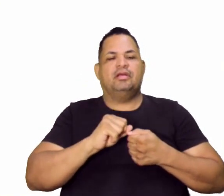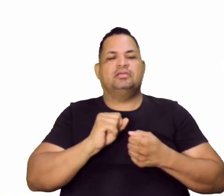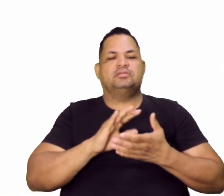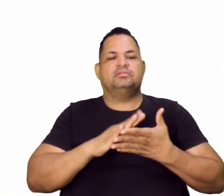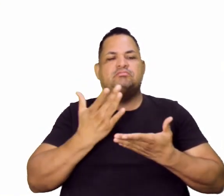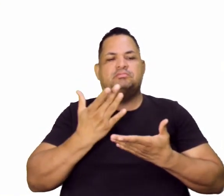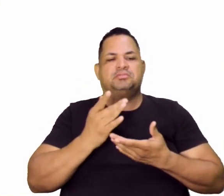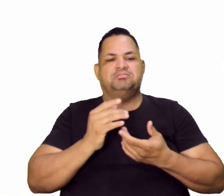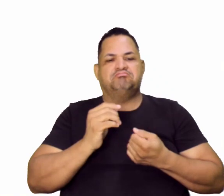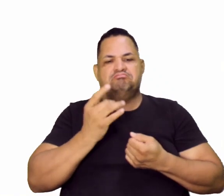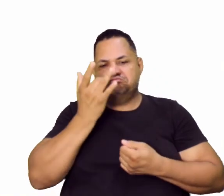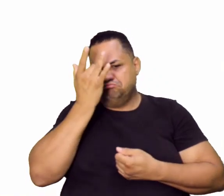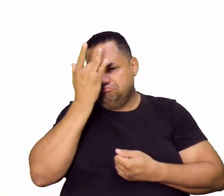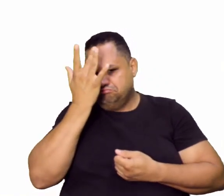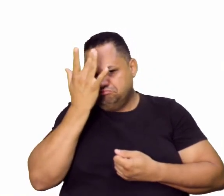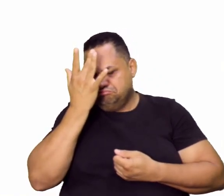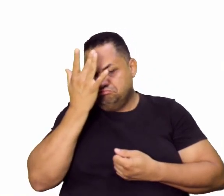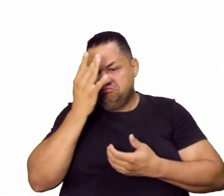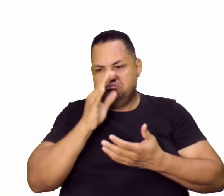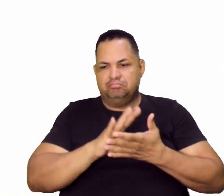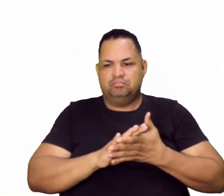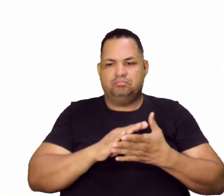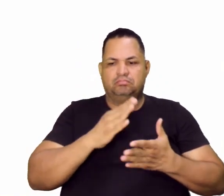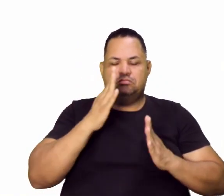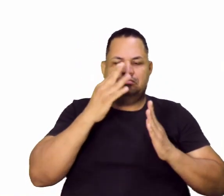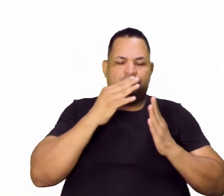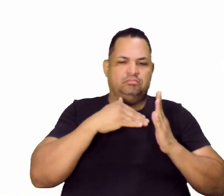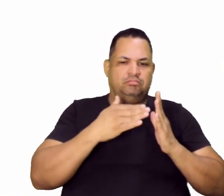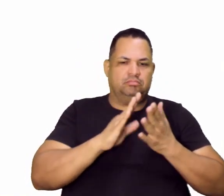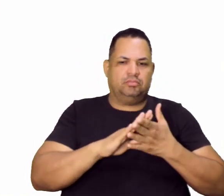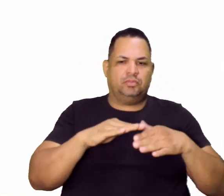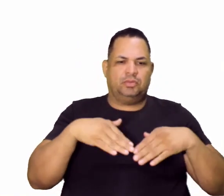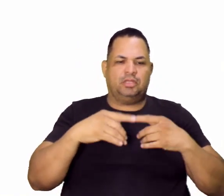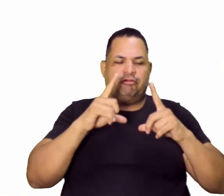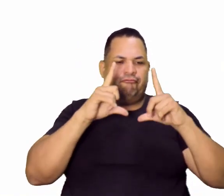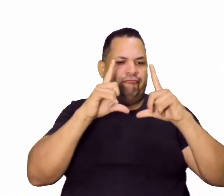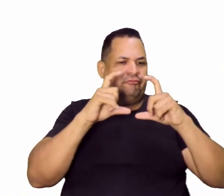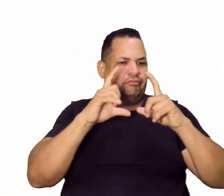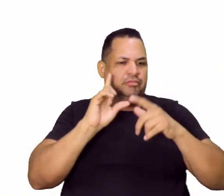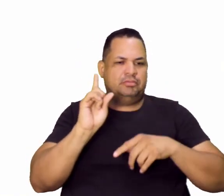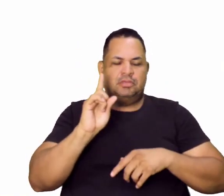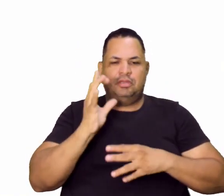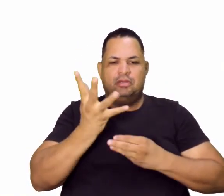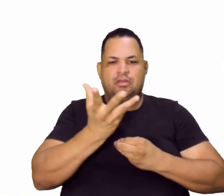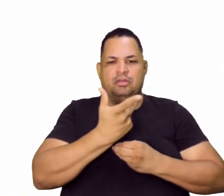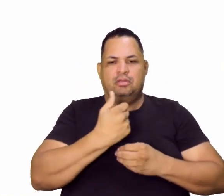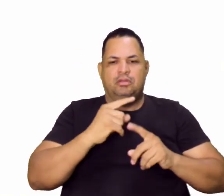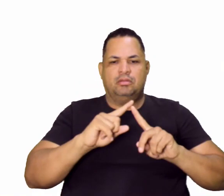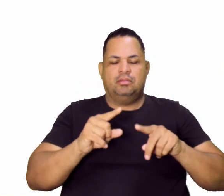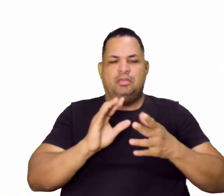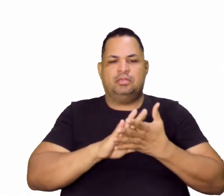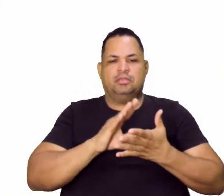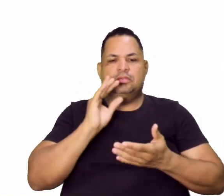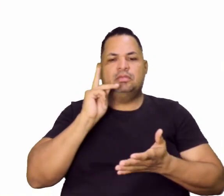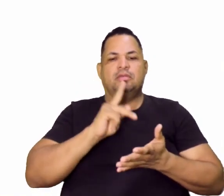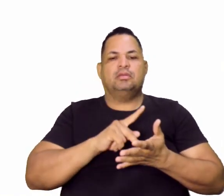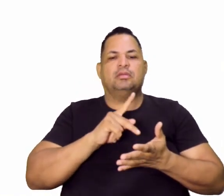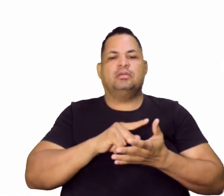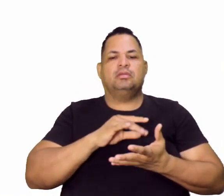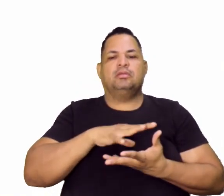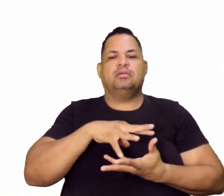reproduzida. Nós já ouvimos muito sobre isso, que fotografia não é arte, mas a sua verdadeira alma está